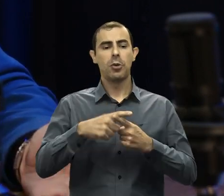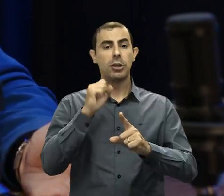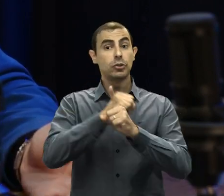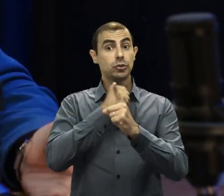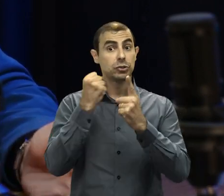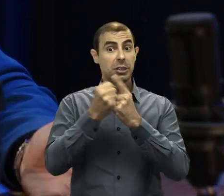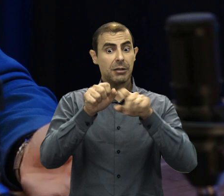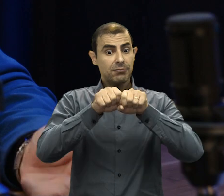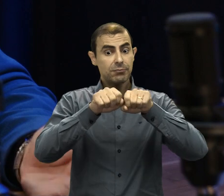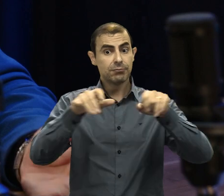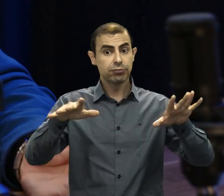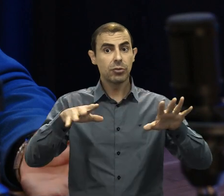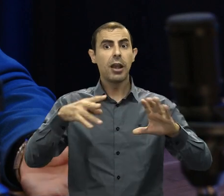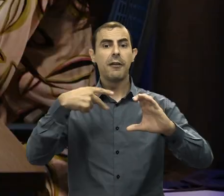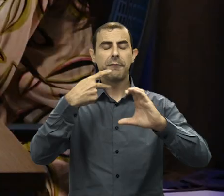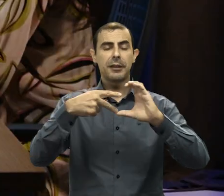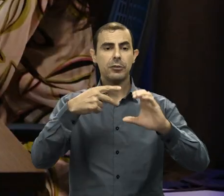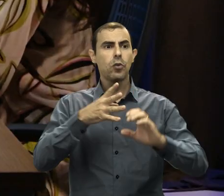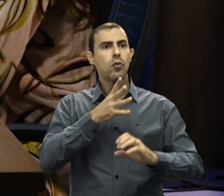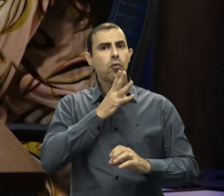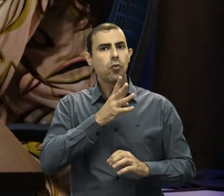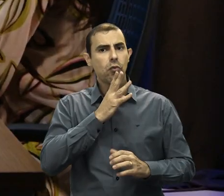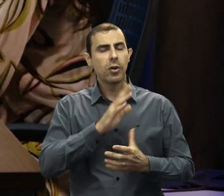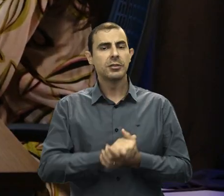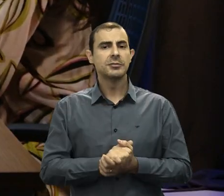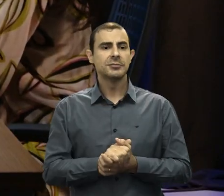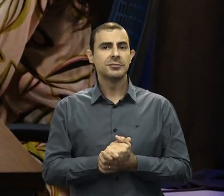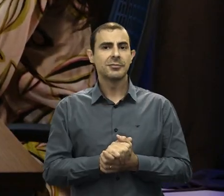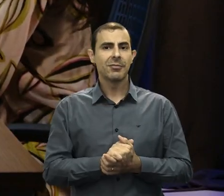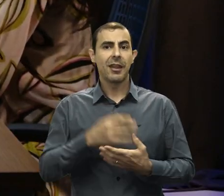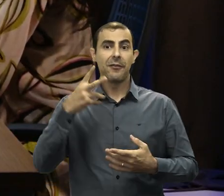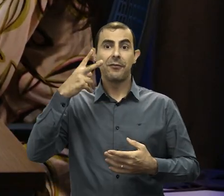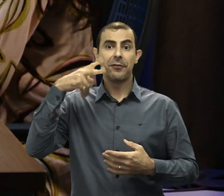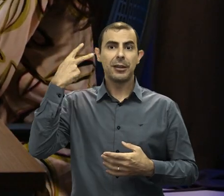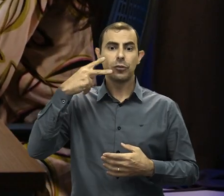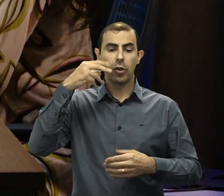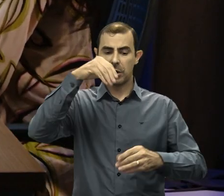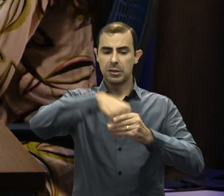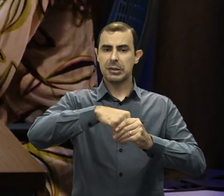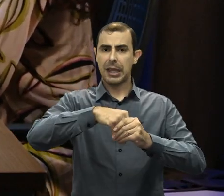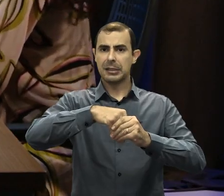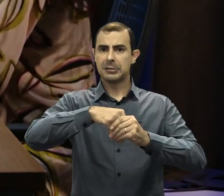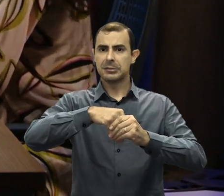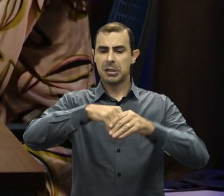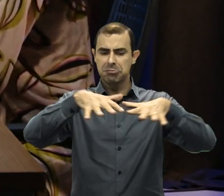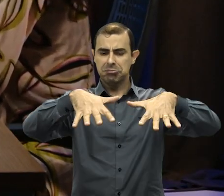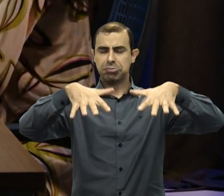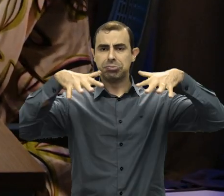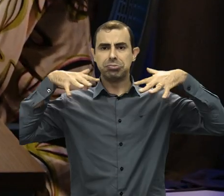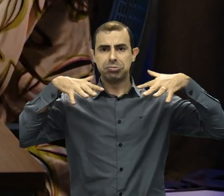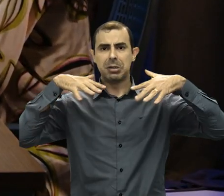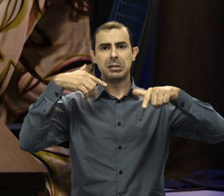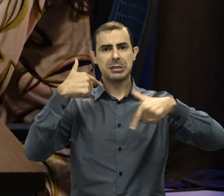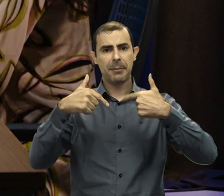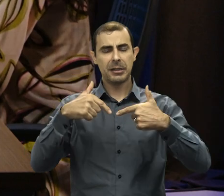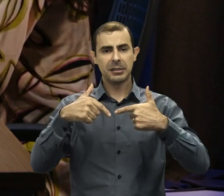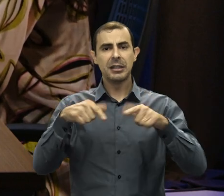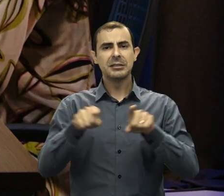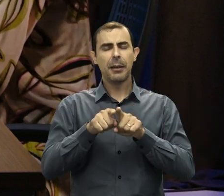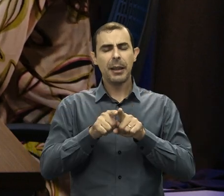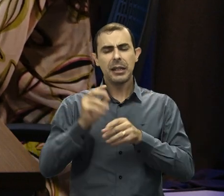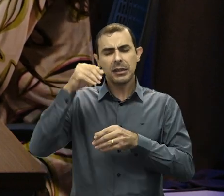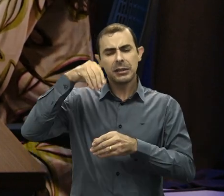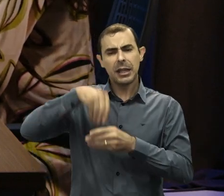a sociedade conheça, né? O trabalho do vereador, conheça não só aquele vereador que está ali no plenário, né? Mas conheça um pouquinho da